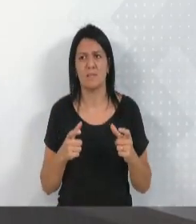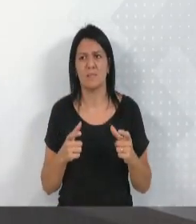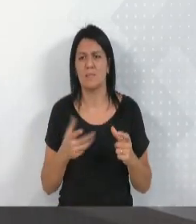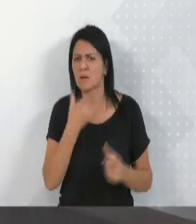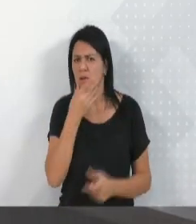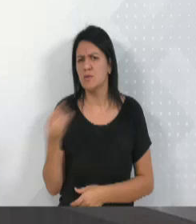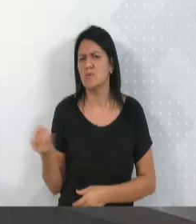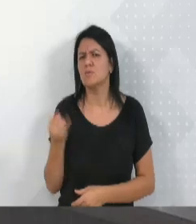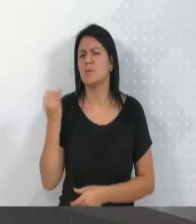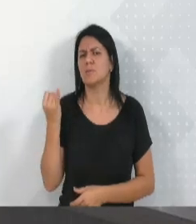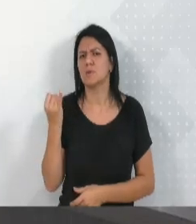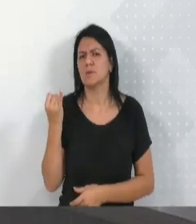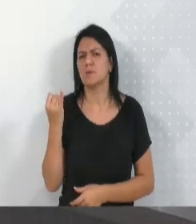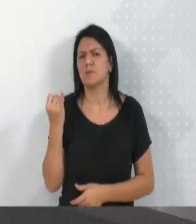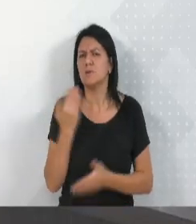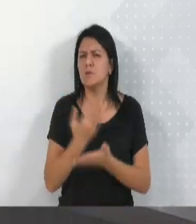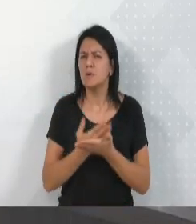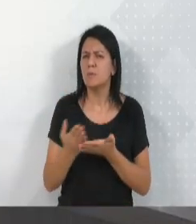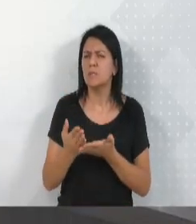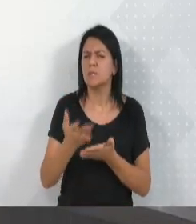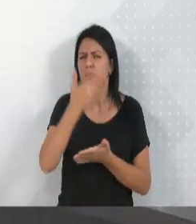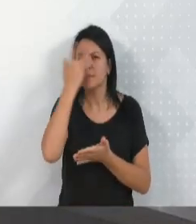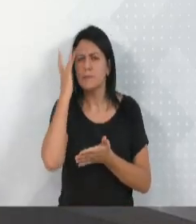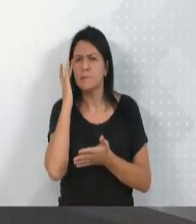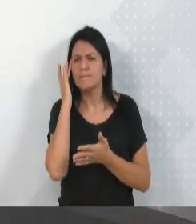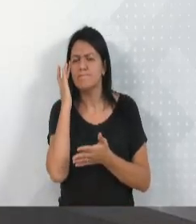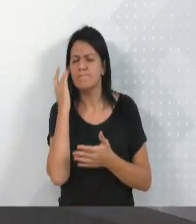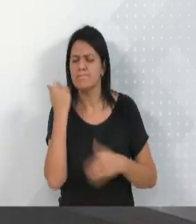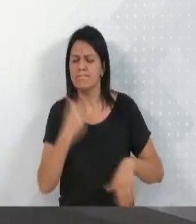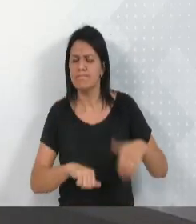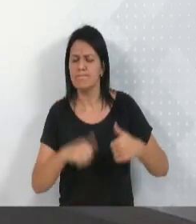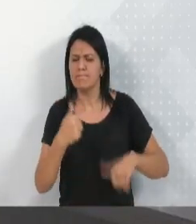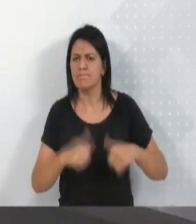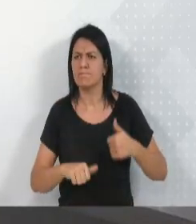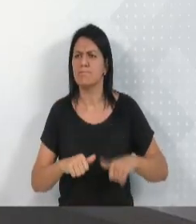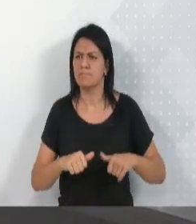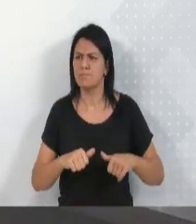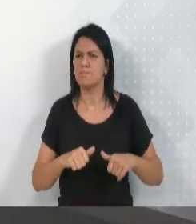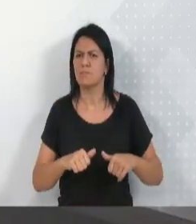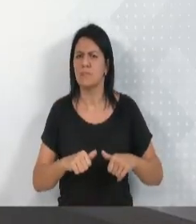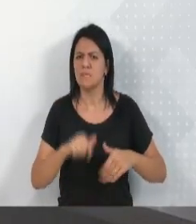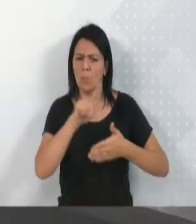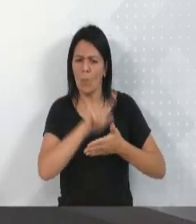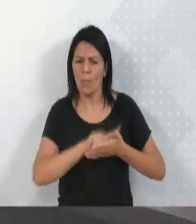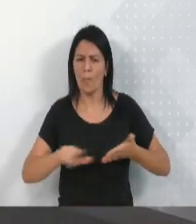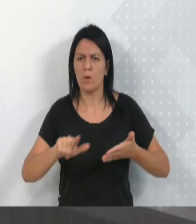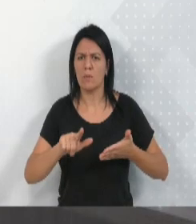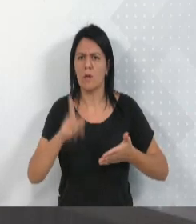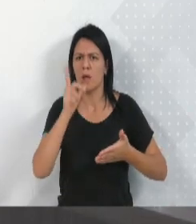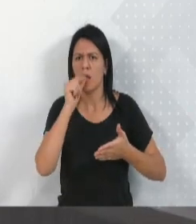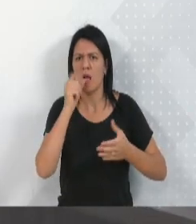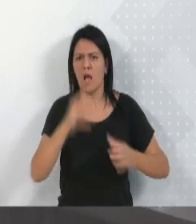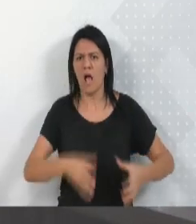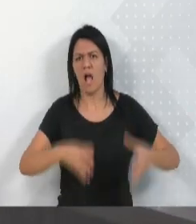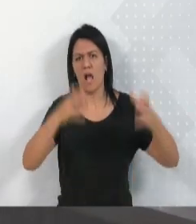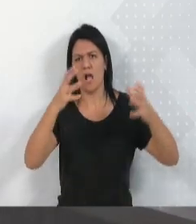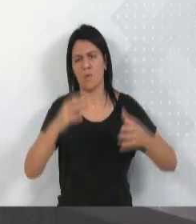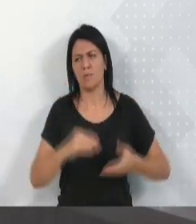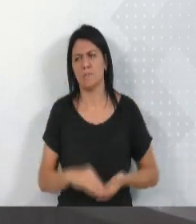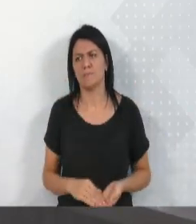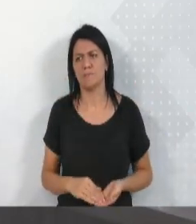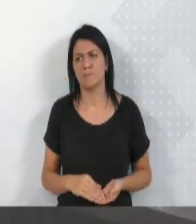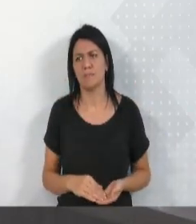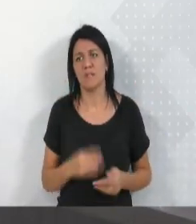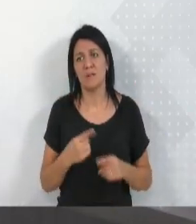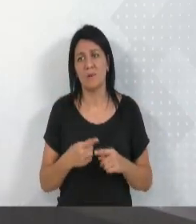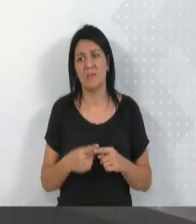importante começar a população ver a necessidade de se limpar uma caixa d'água. A necessidade. Porque se você entrar